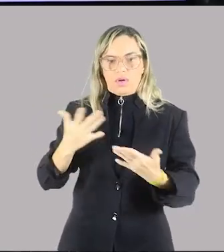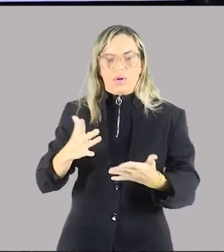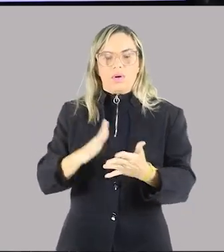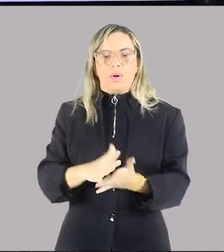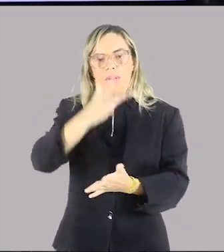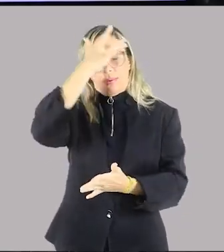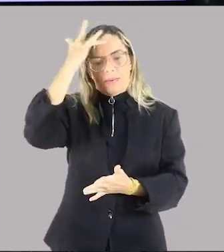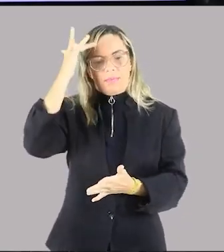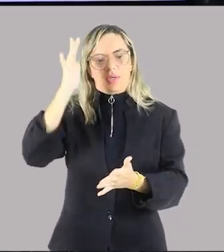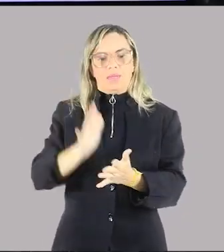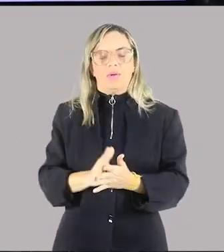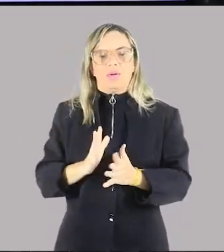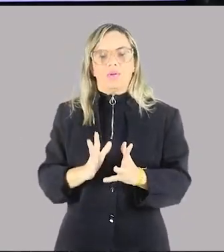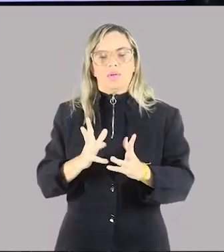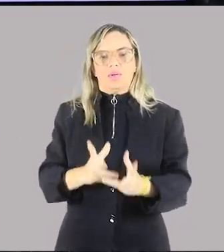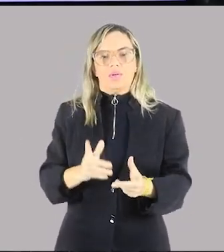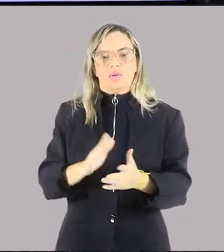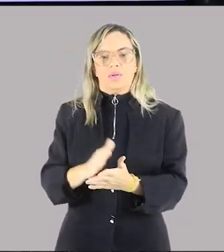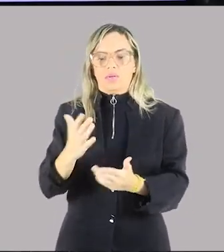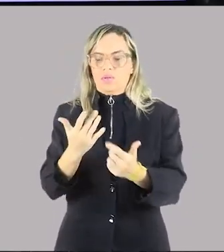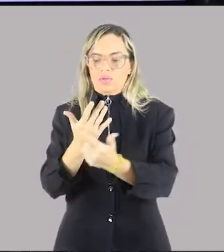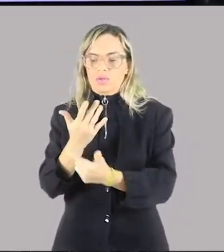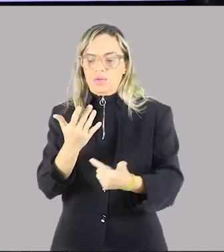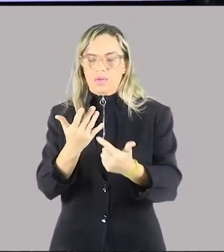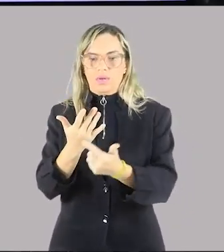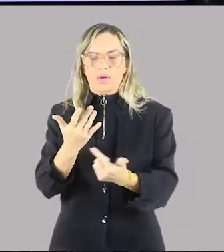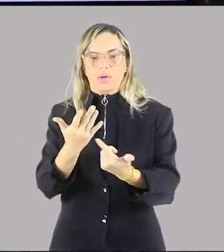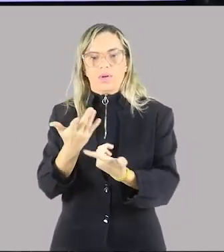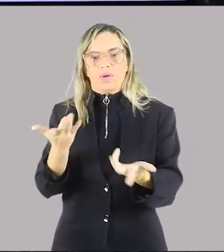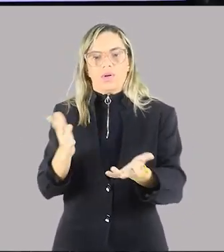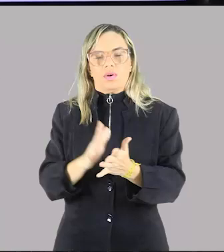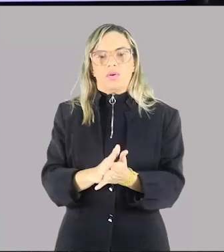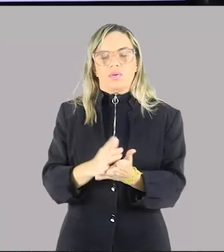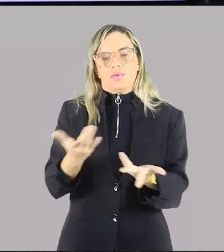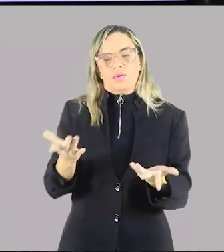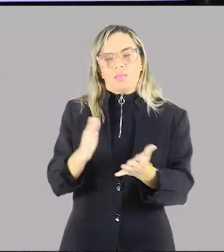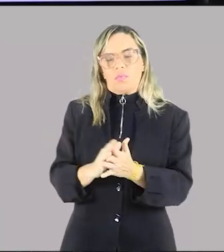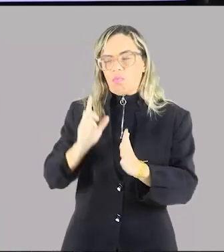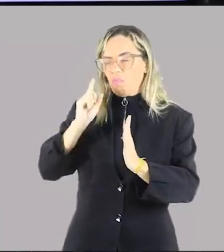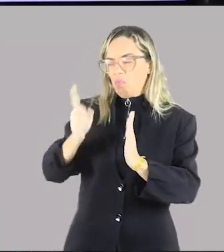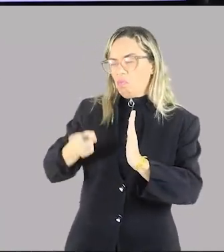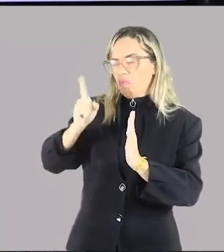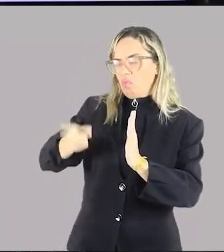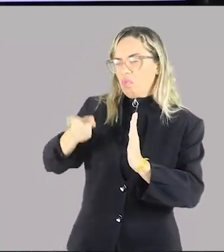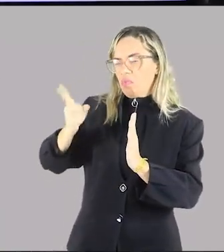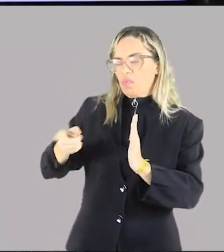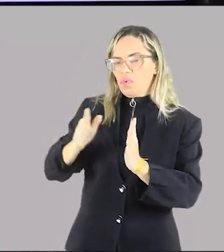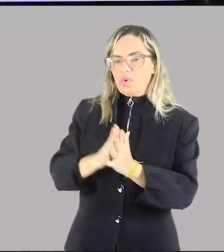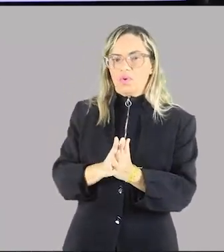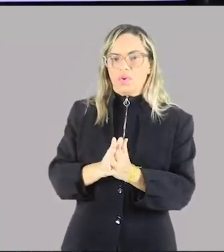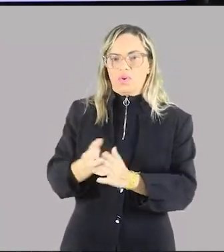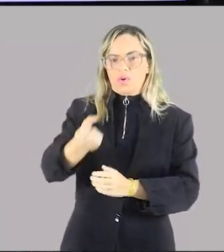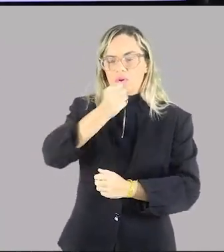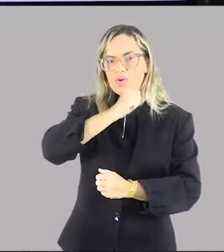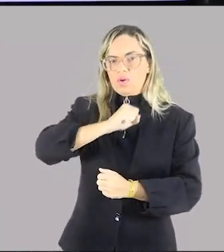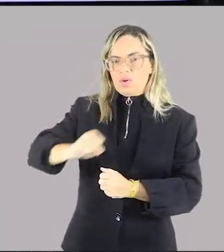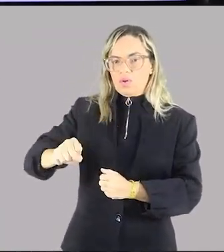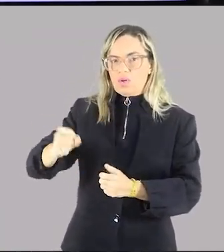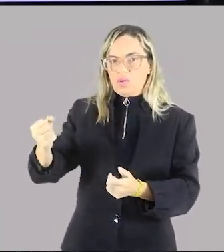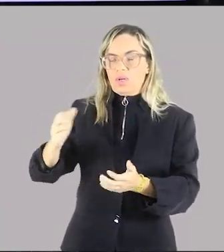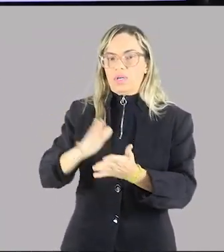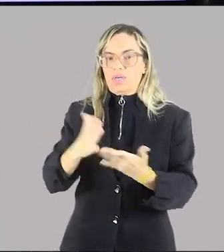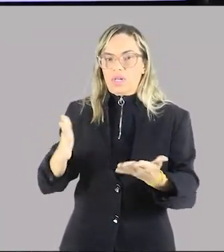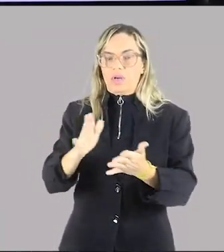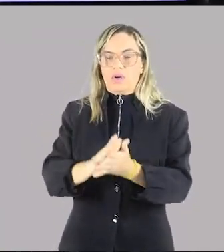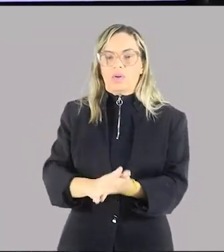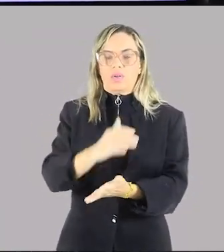pessoa, não a minha mão. Compreendem o que eu quero dizer? Se, por exemplo, eu fosse acusada de um homicídio, é só um hipotético,